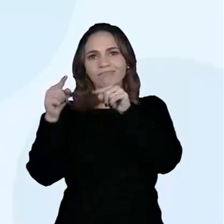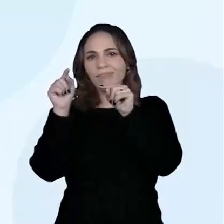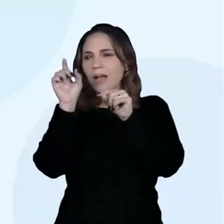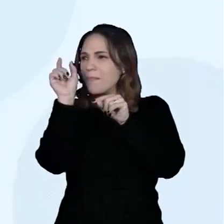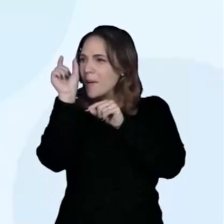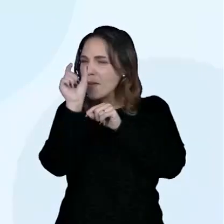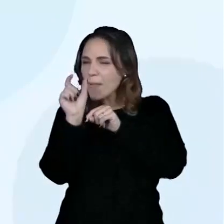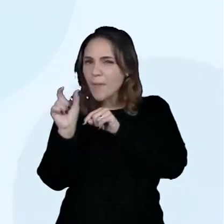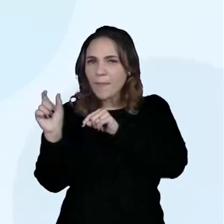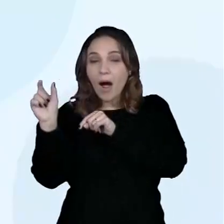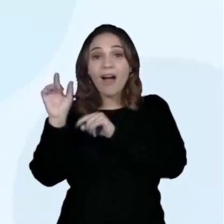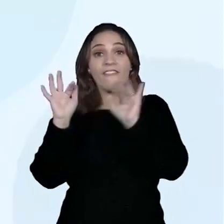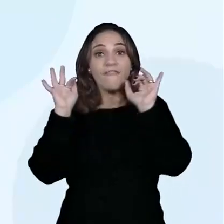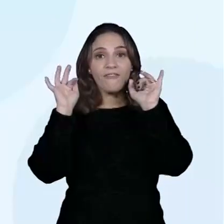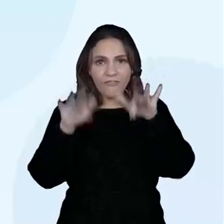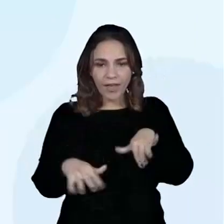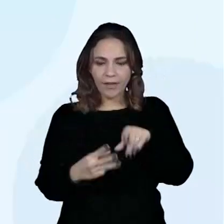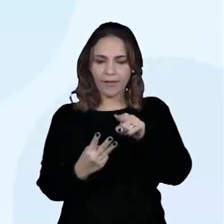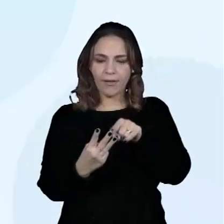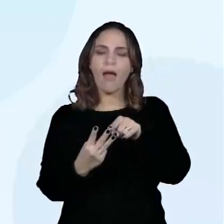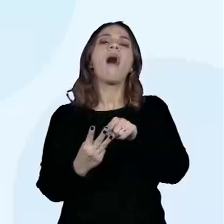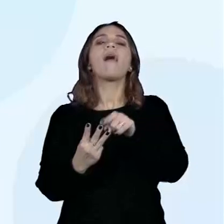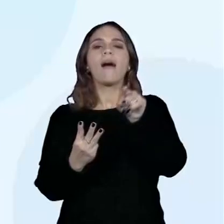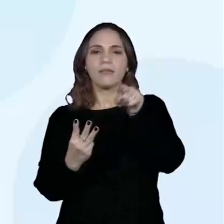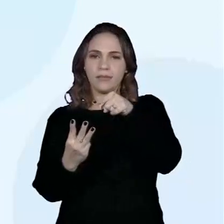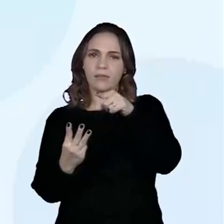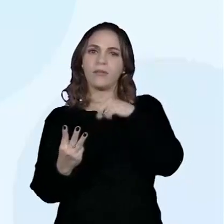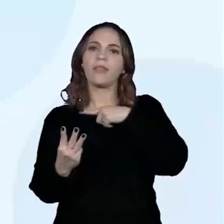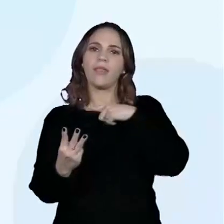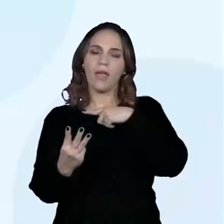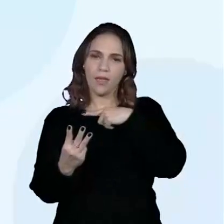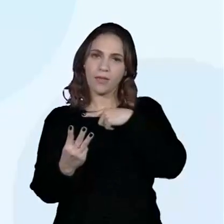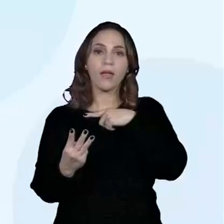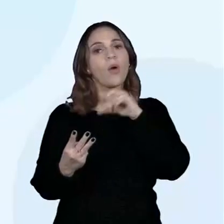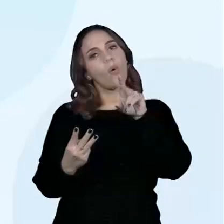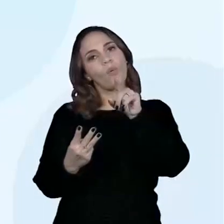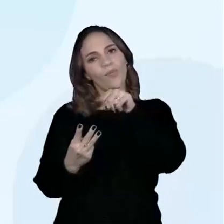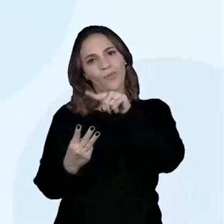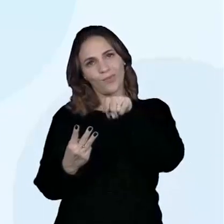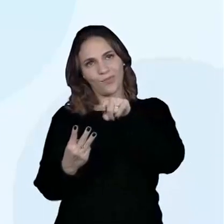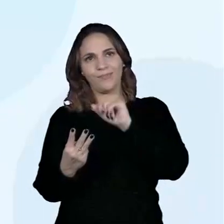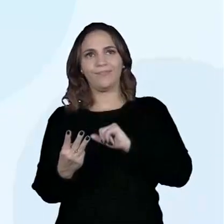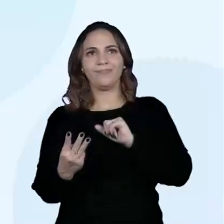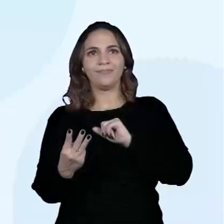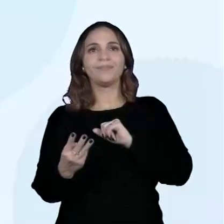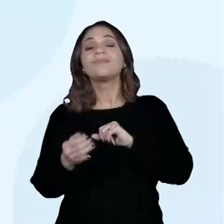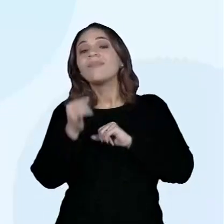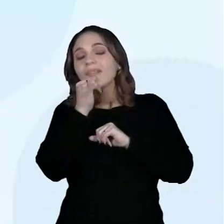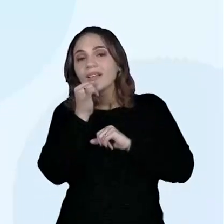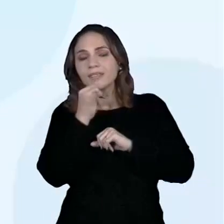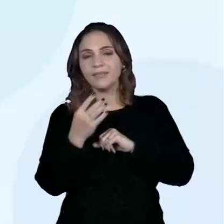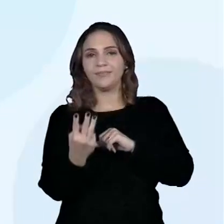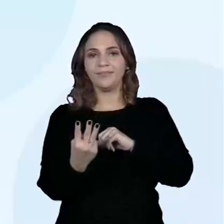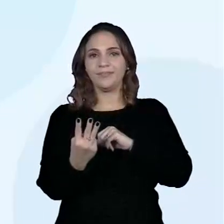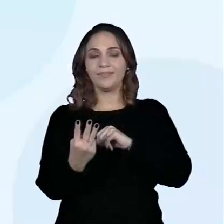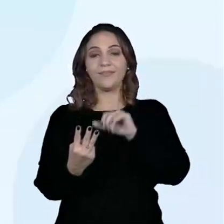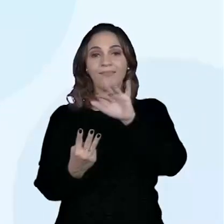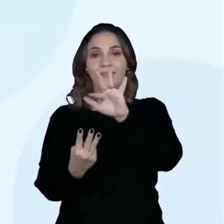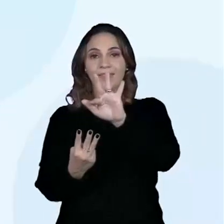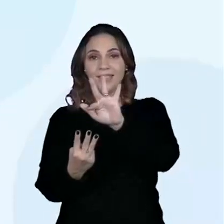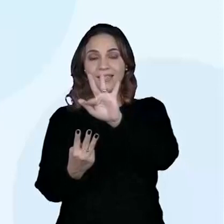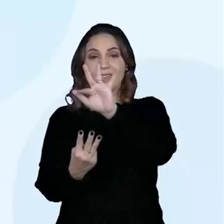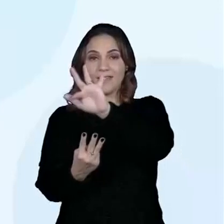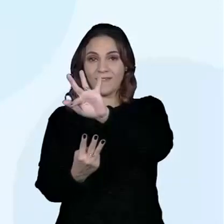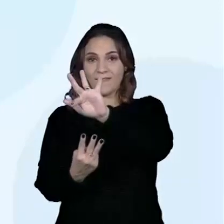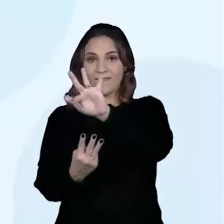Toda vez que terminar assim, ela tem, no caso, acentos. Exemplos, fácil, termina